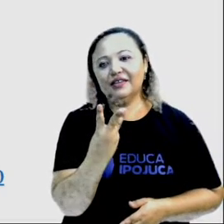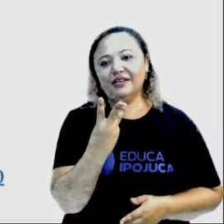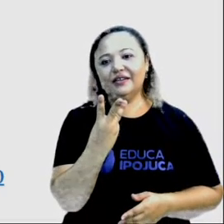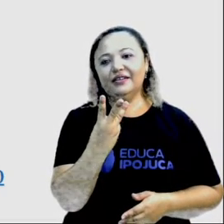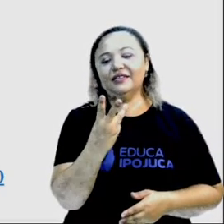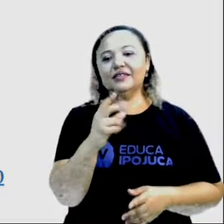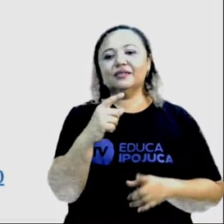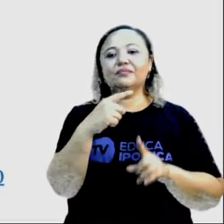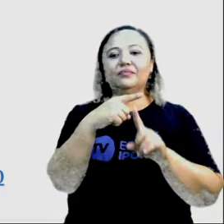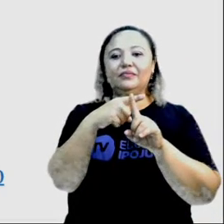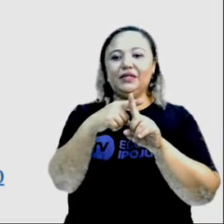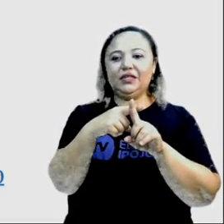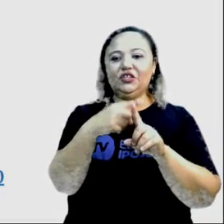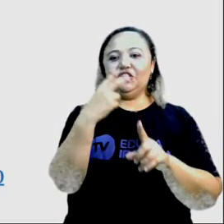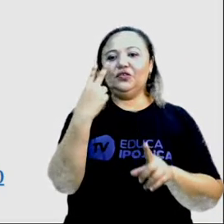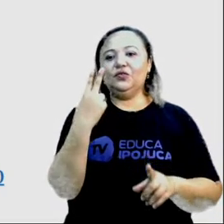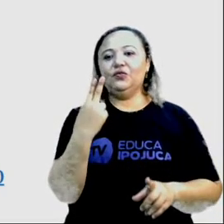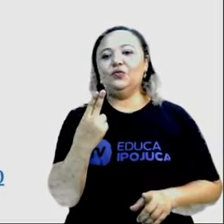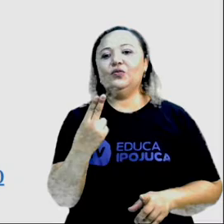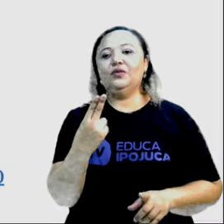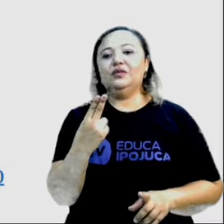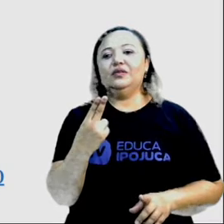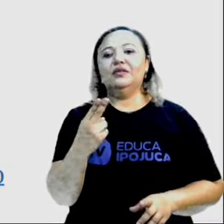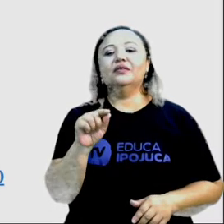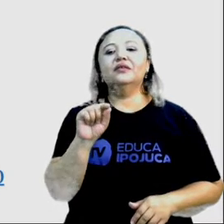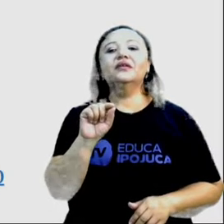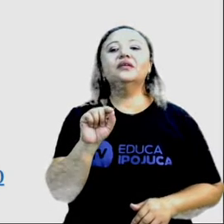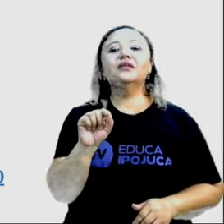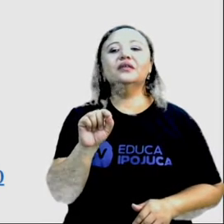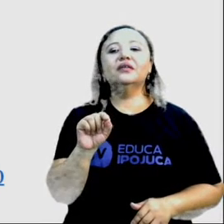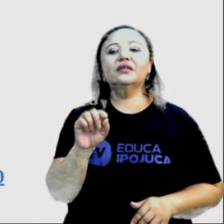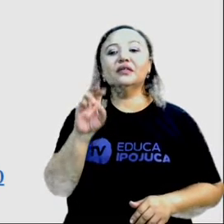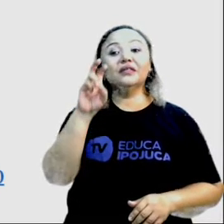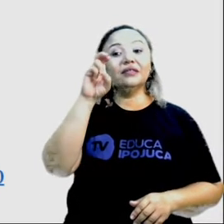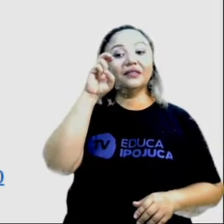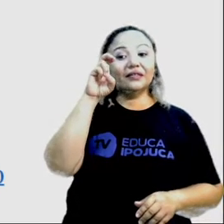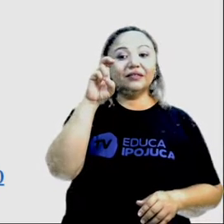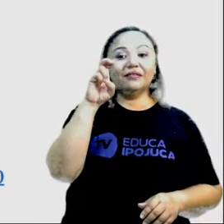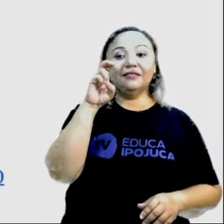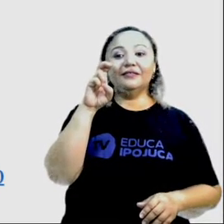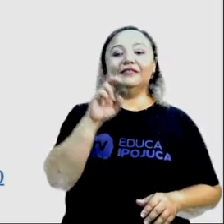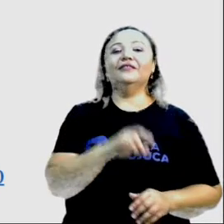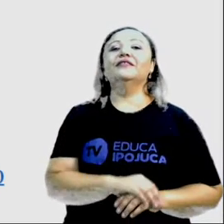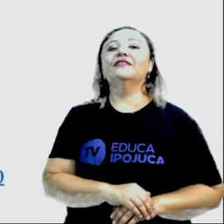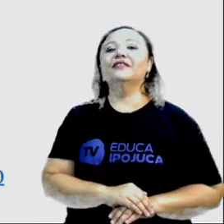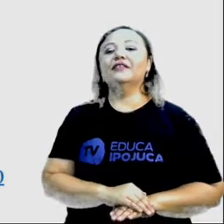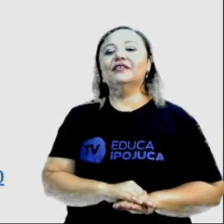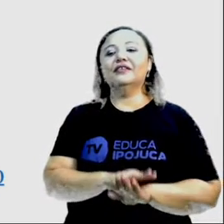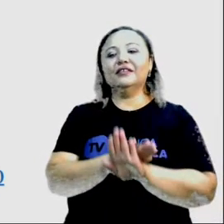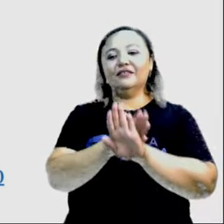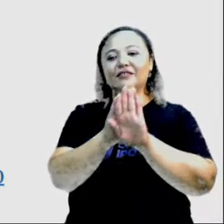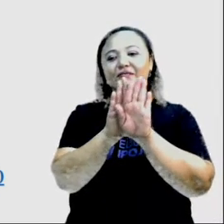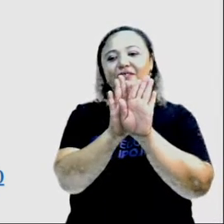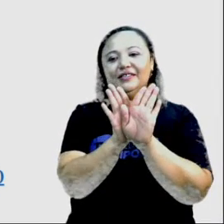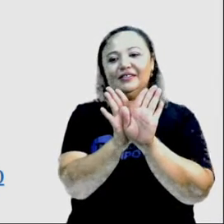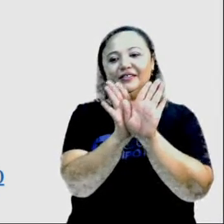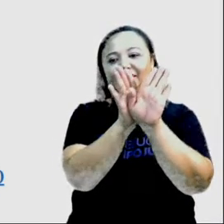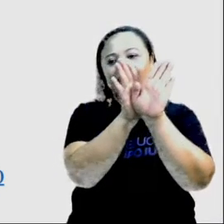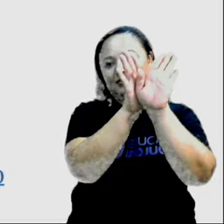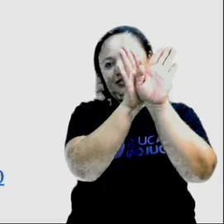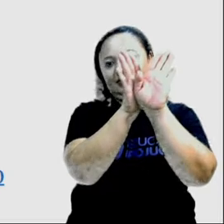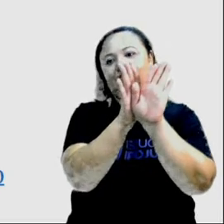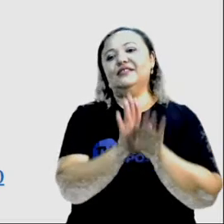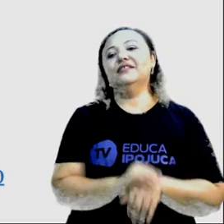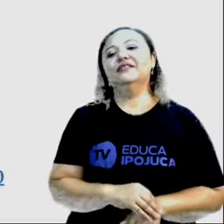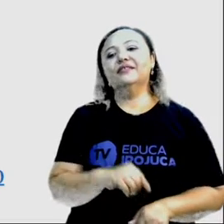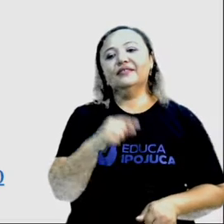2 é igual a quanto, tia Gil? Aí temos aí o total de 5 joaninhas